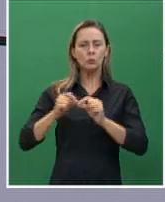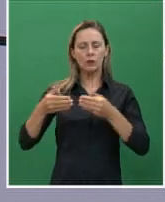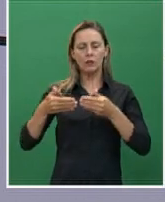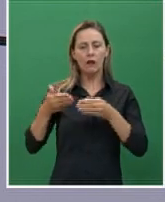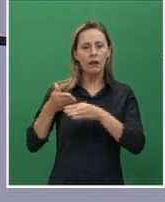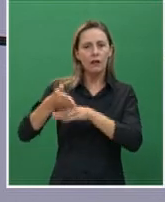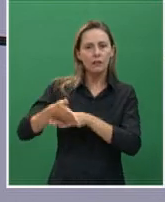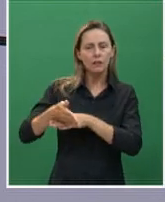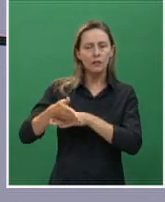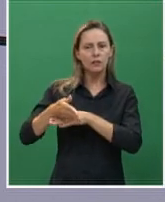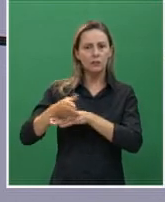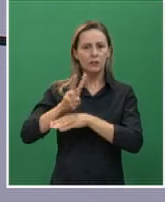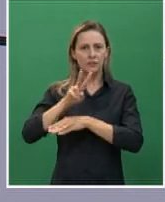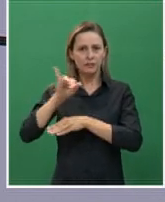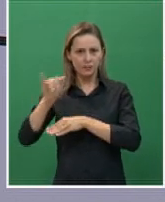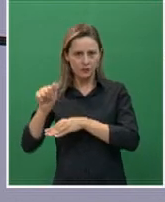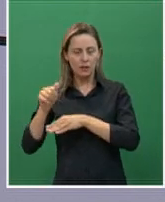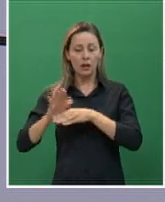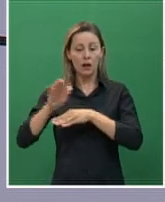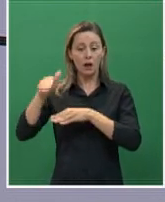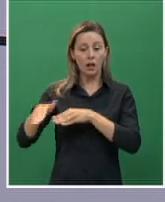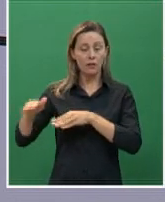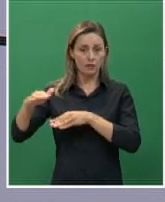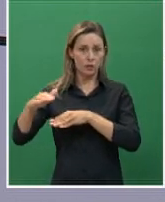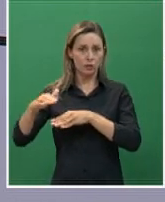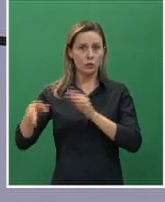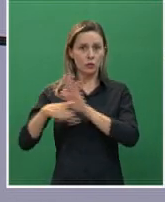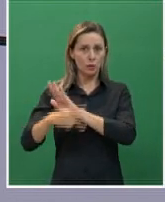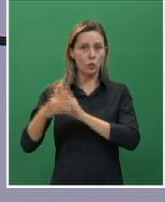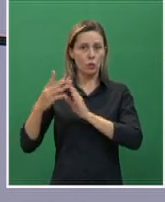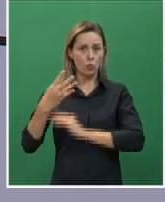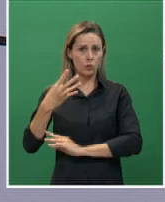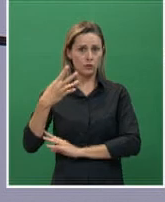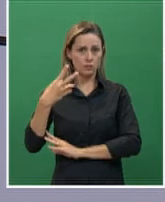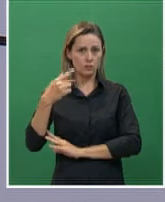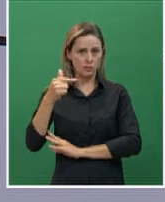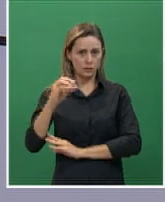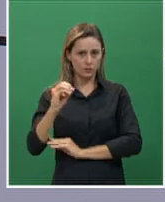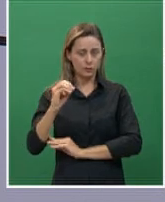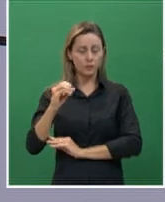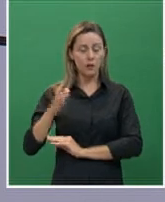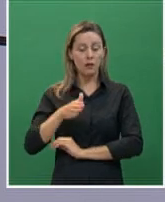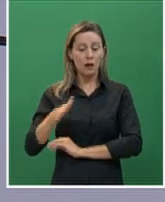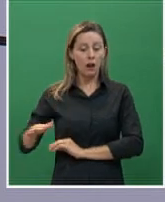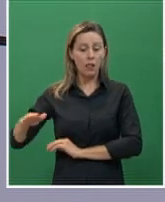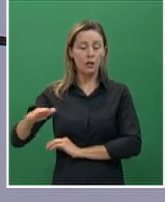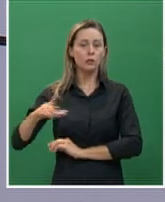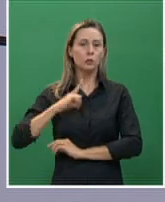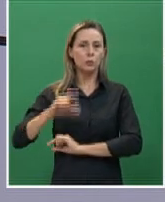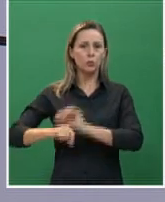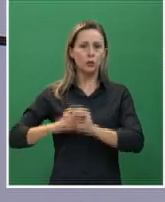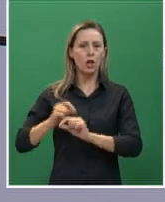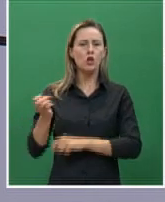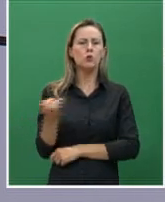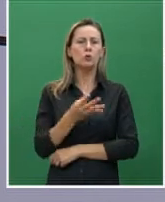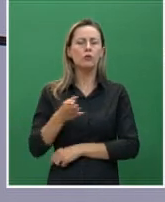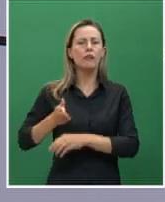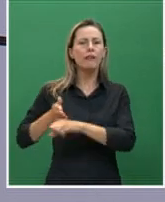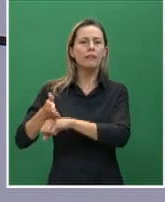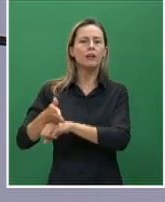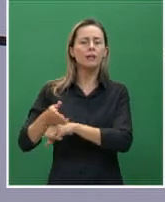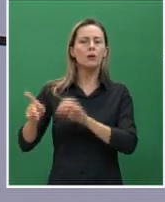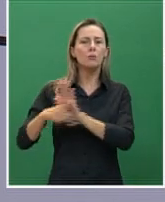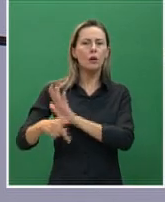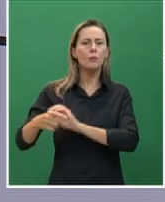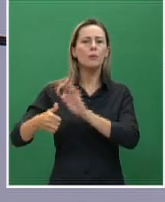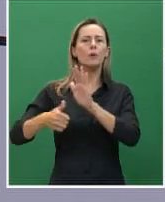a no acesso via elevado da br-470 ao lado de sucesso teremos uma nova entrada que